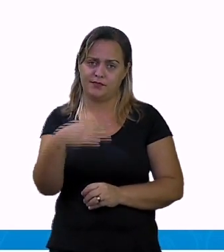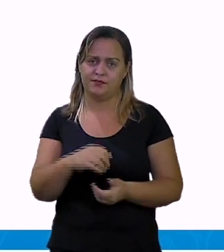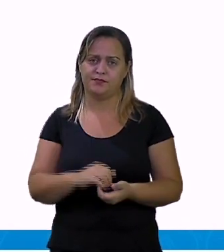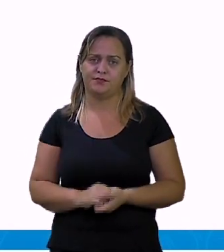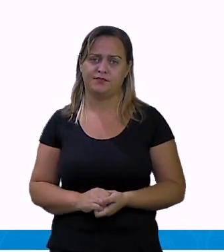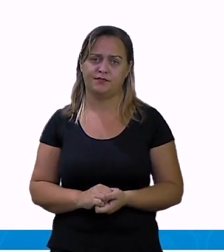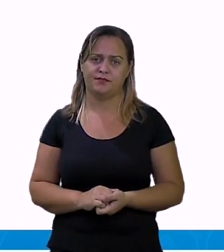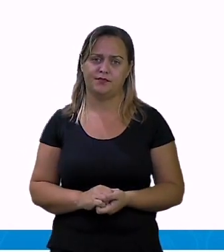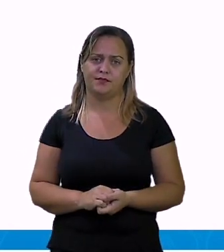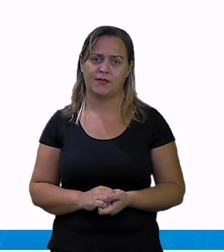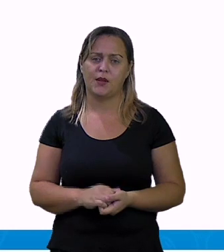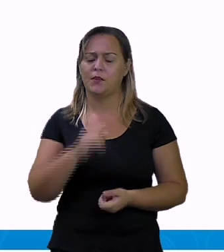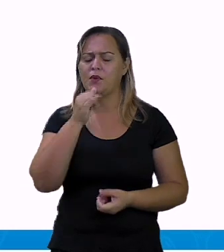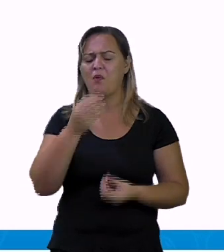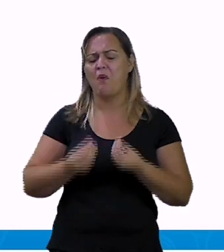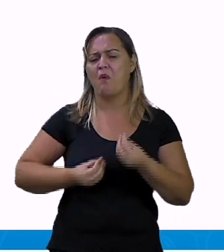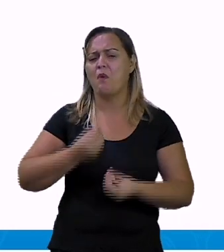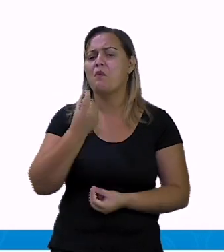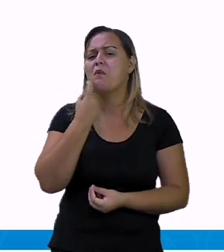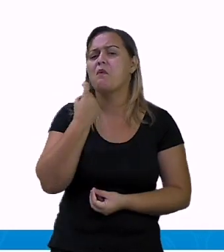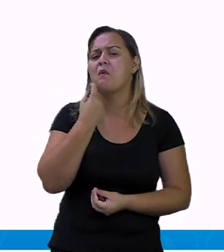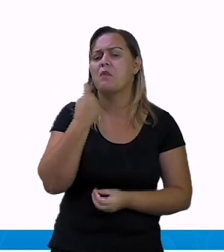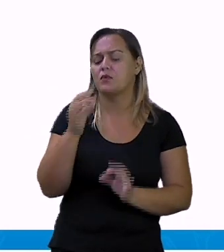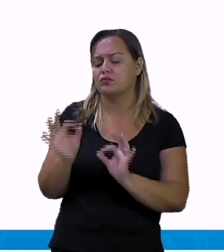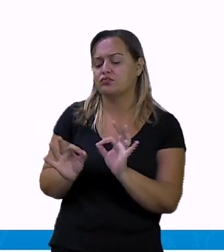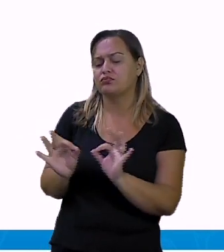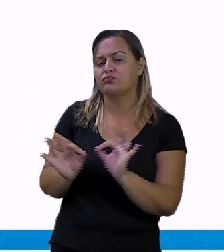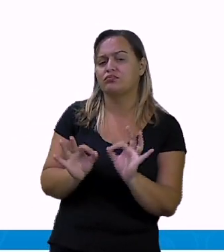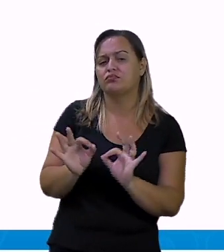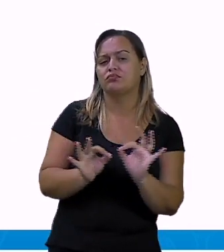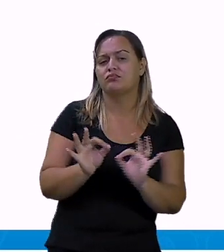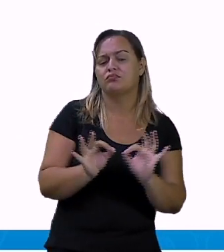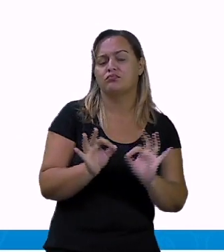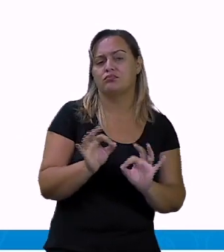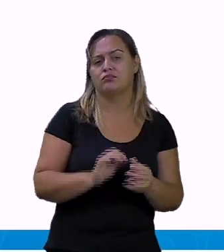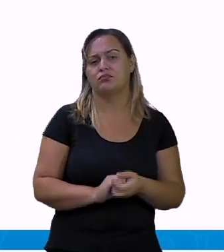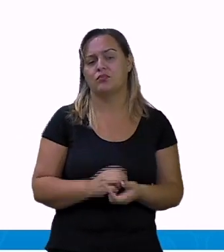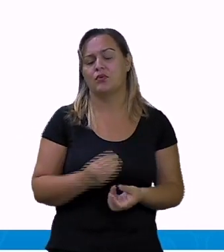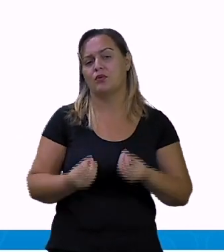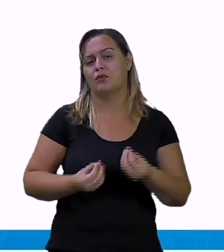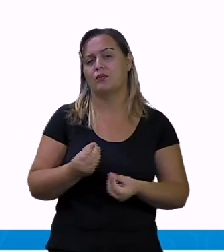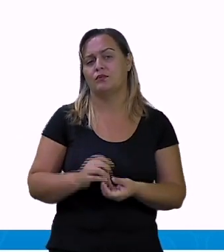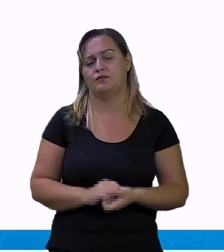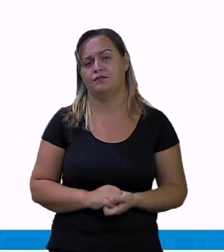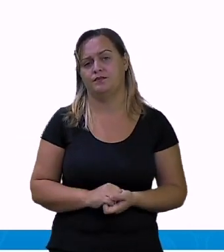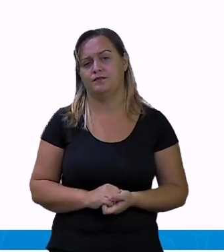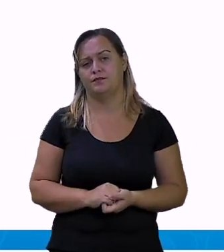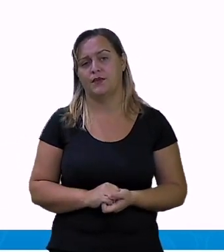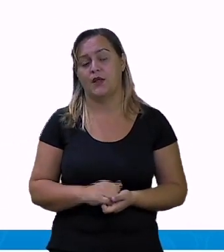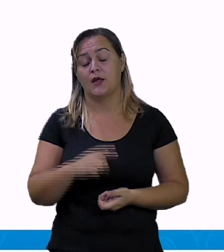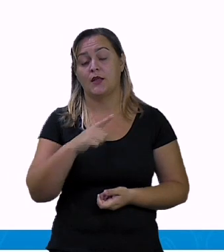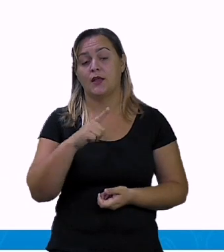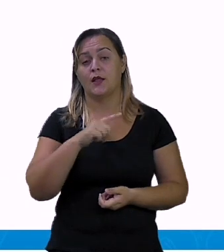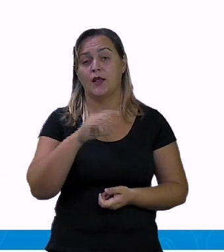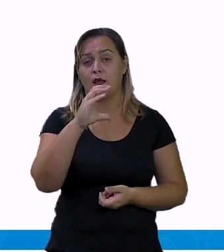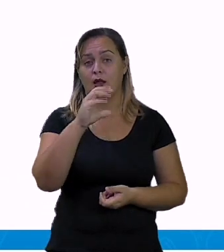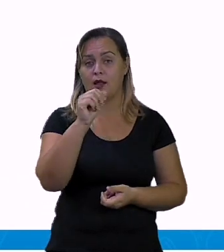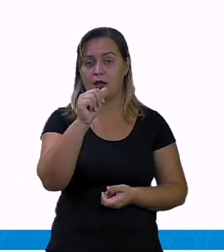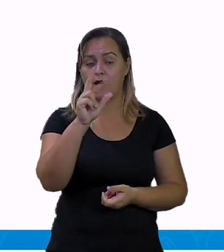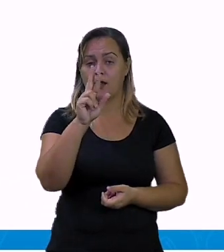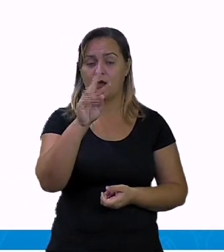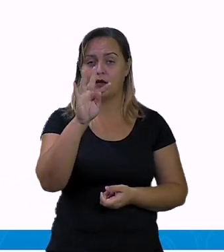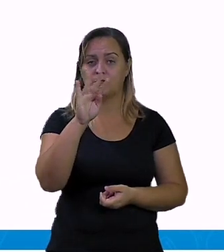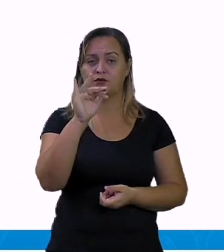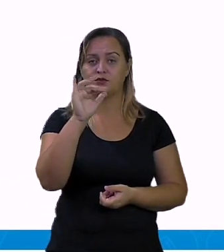eles se organiza Então nós vamos ter peixe inscrição cartilaginosos E aí nós vamos ver